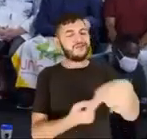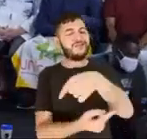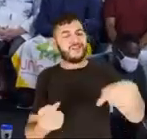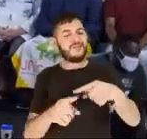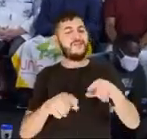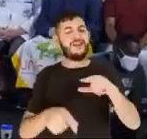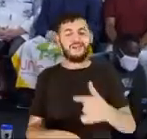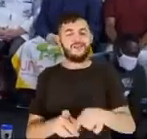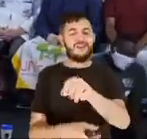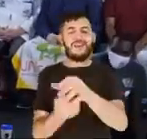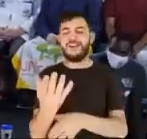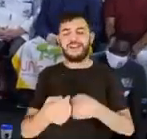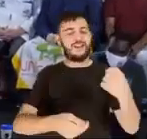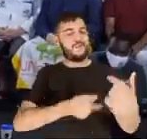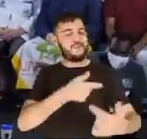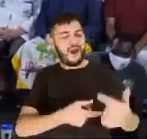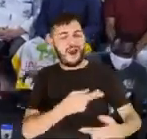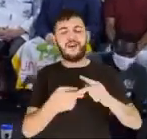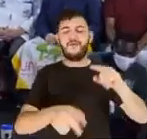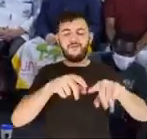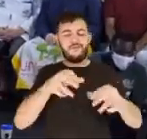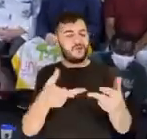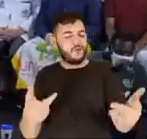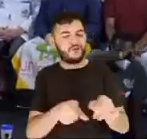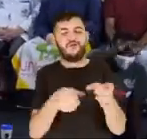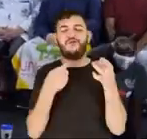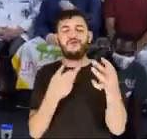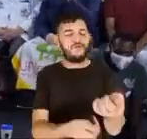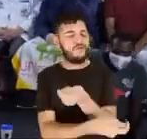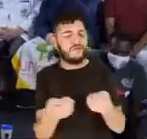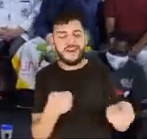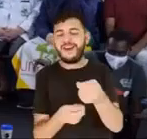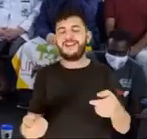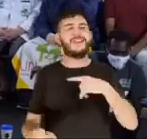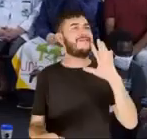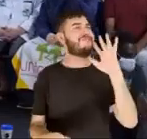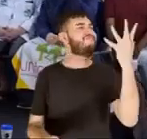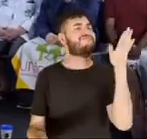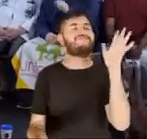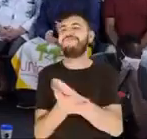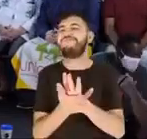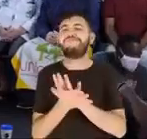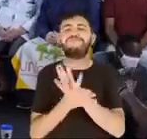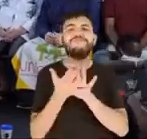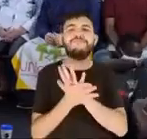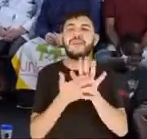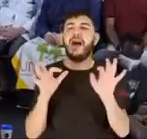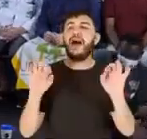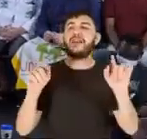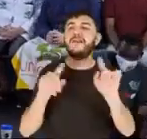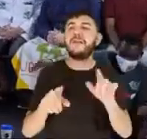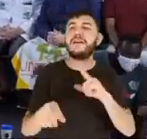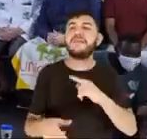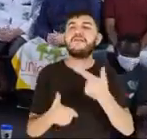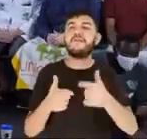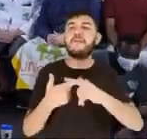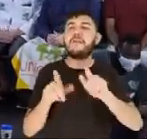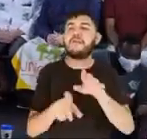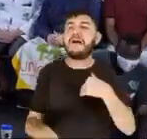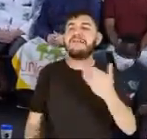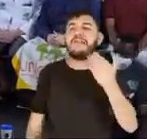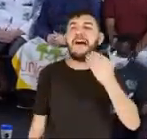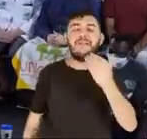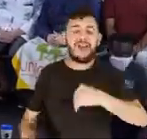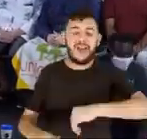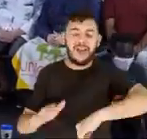não gera exportação, não gera nada. E quando tem uma crise, ele desaparece. Quem aparece para resolver